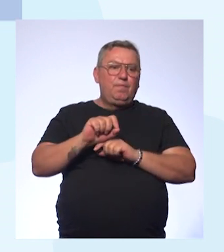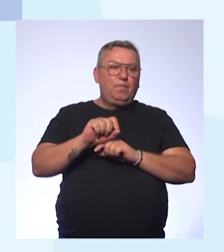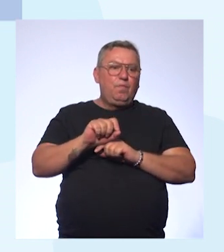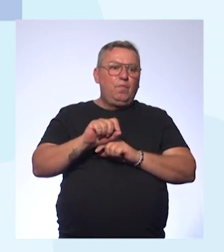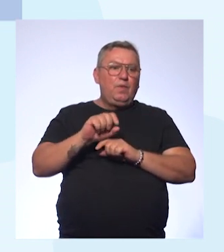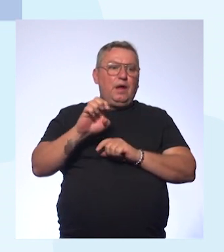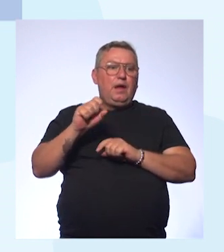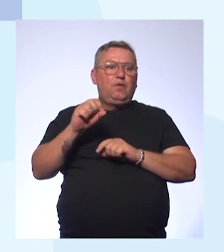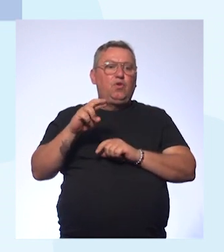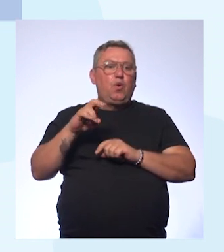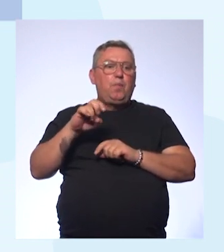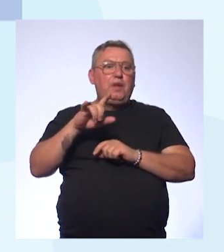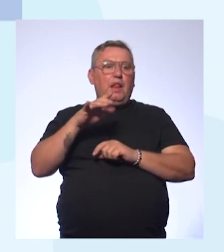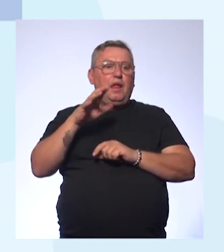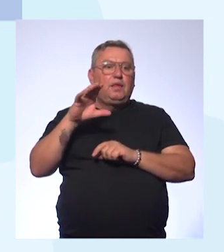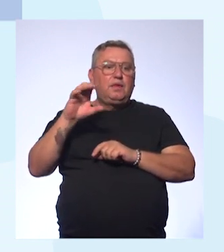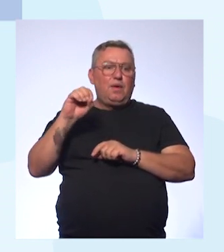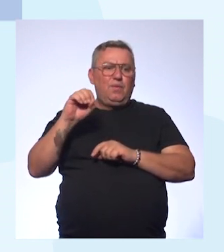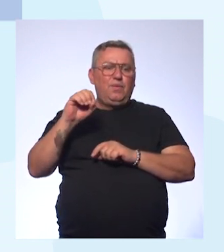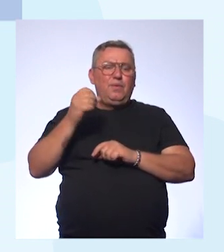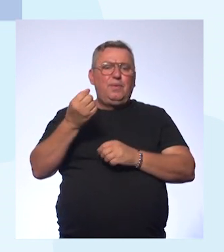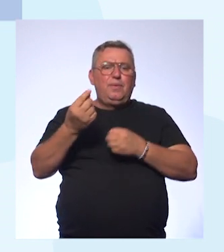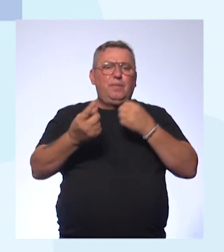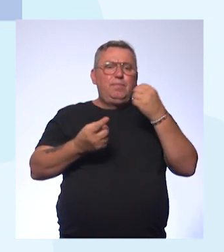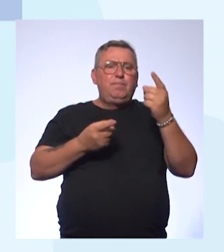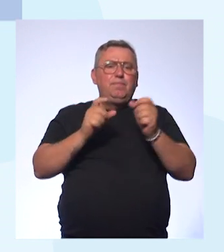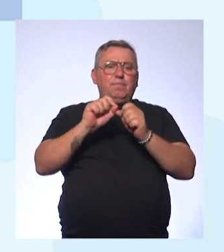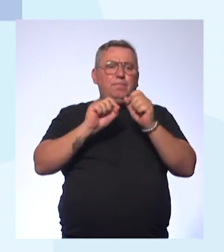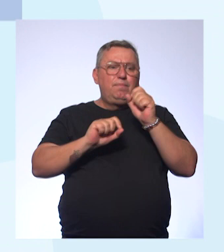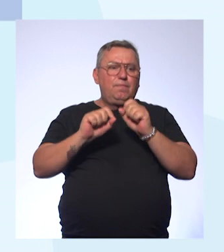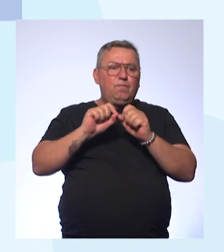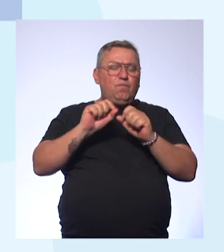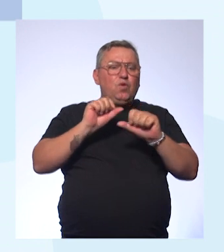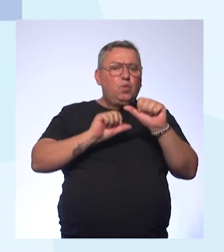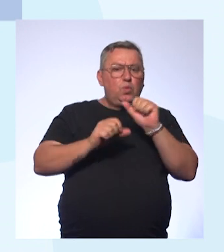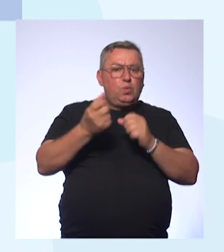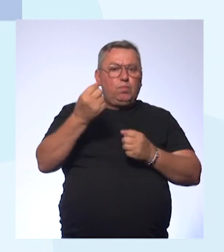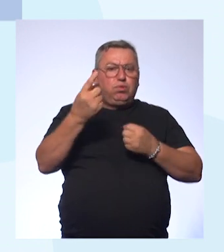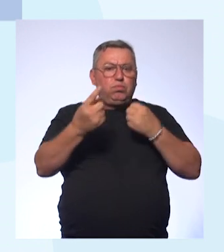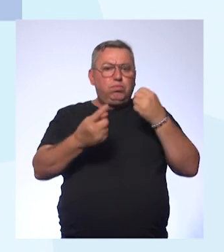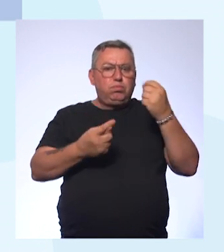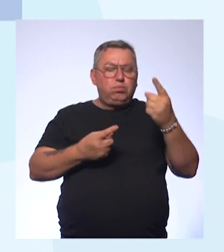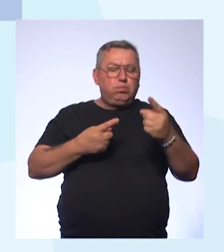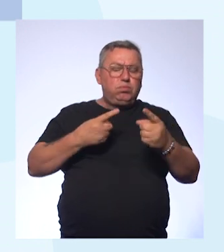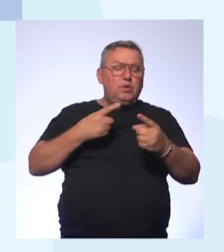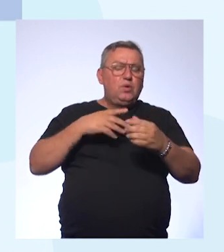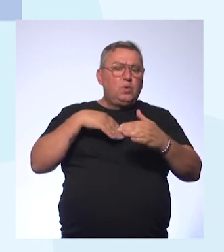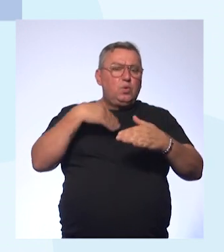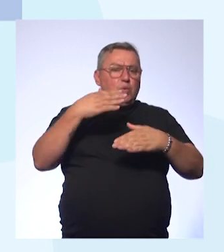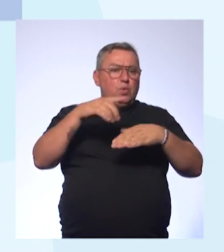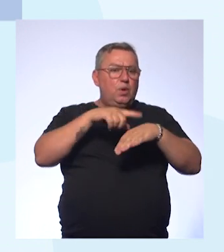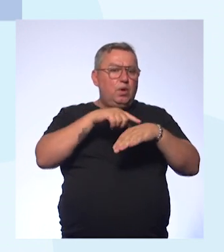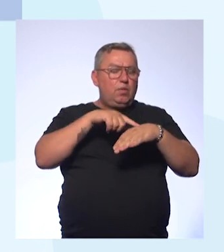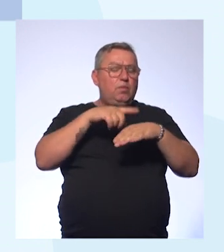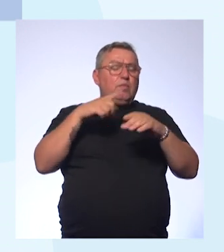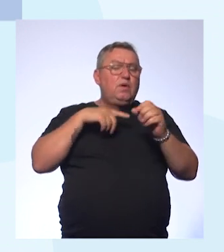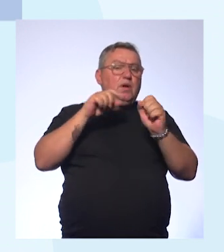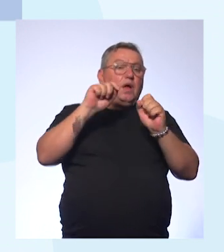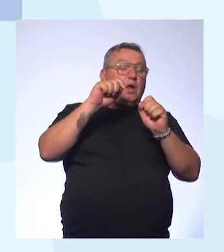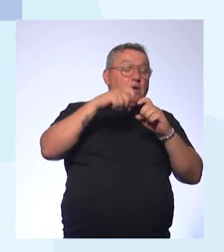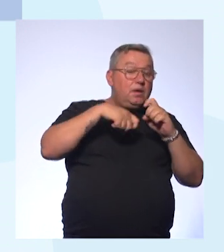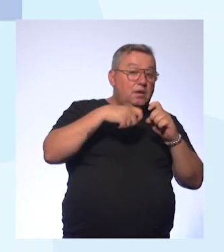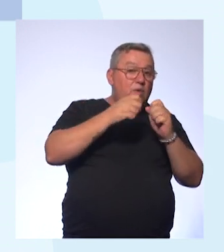que é justamente um processo ali que ocorre quando a gente tem alternância de gerações, tá? Então, uma fase assexuada e uma